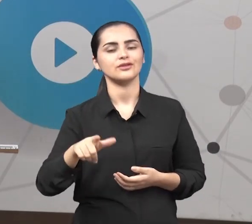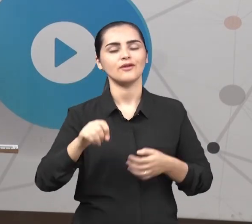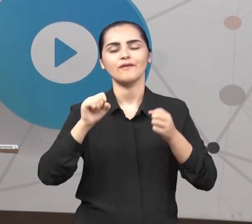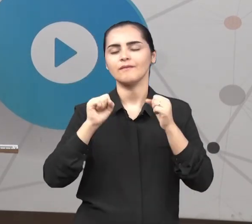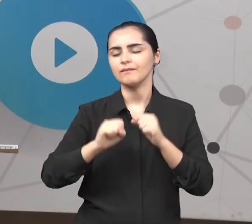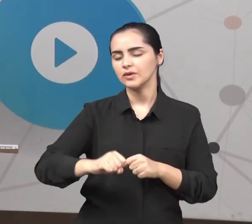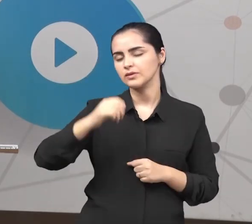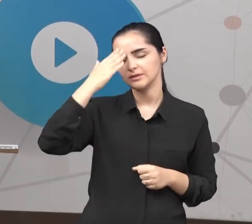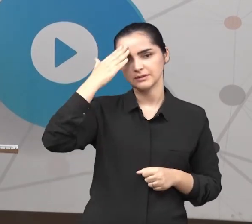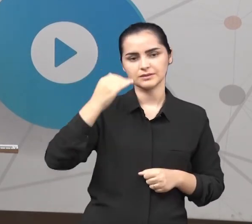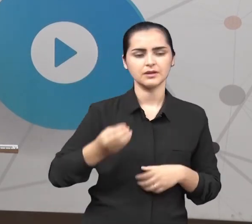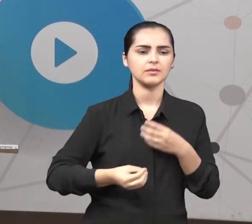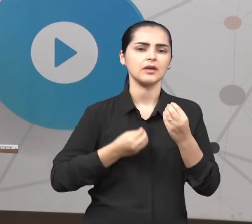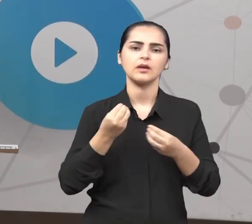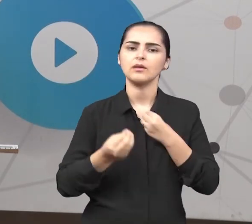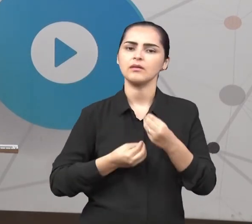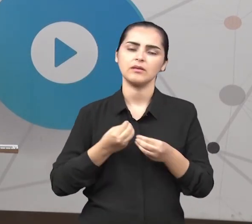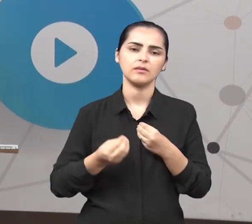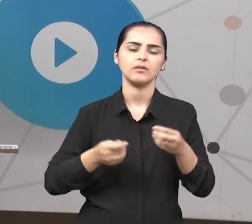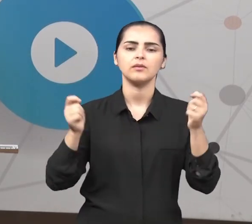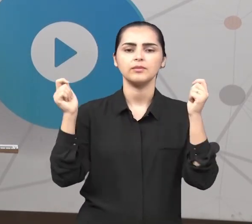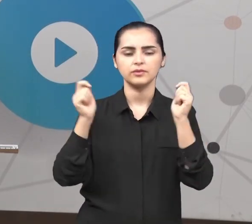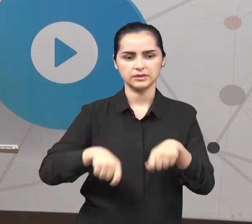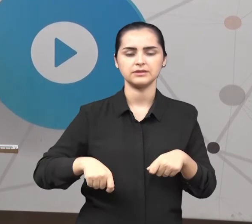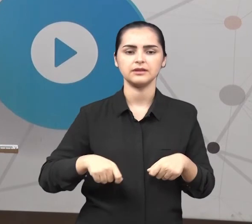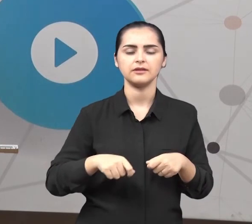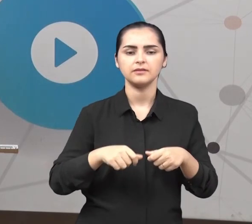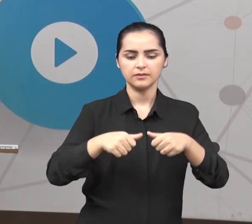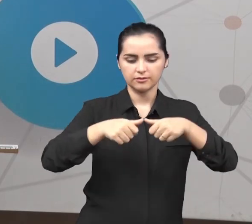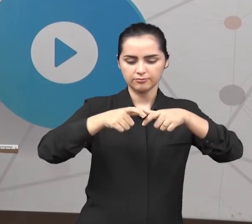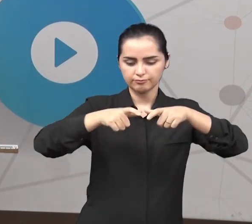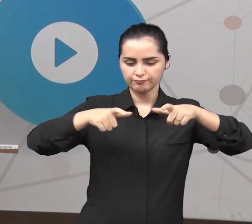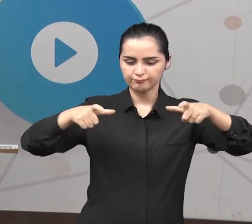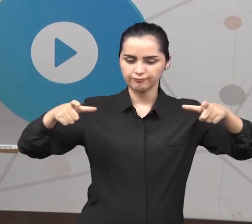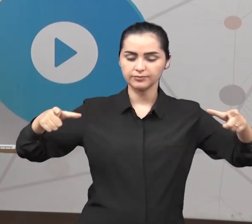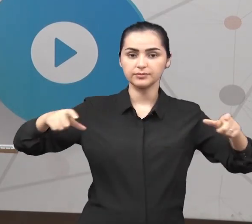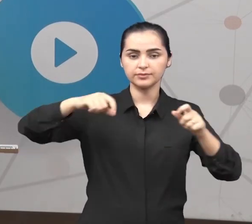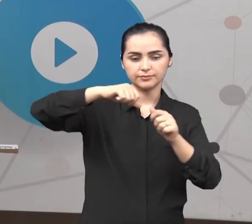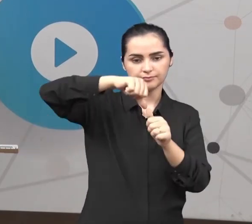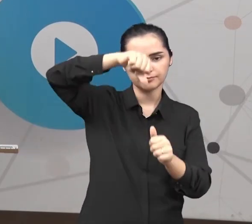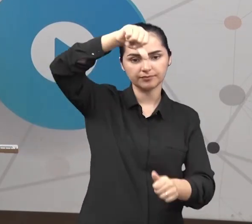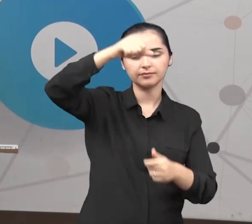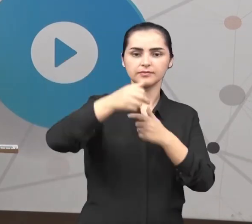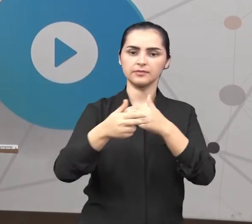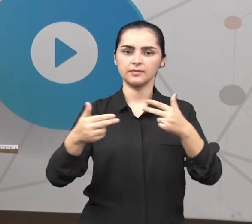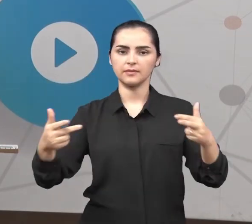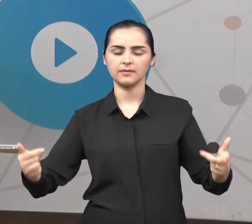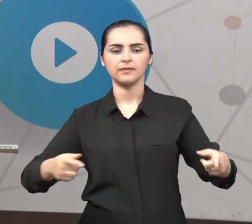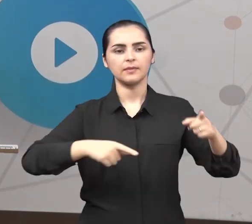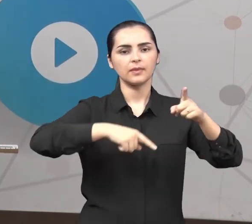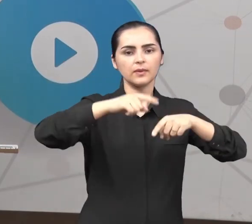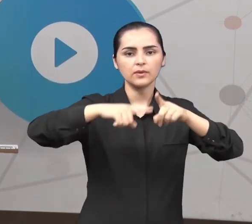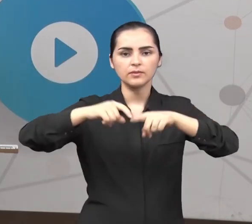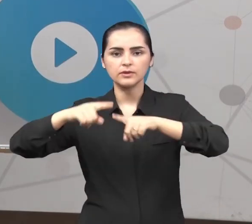pôde saber como podemos medir algumas coisas,